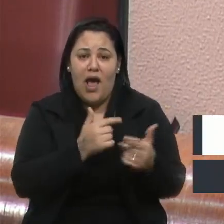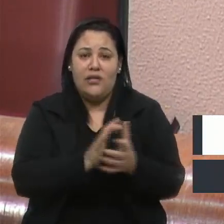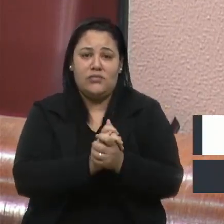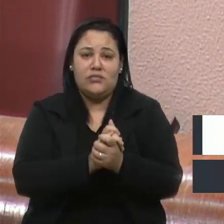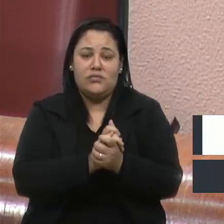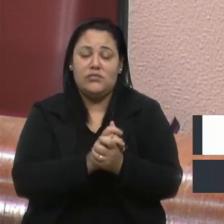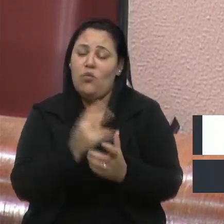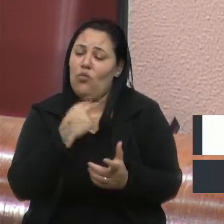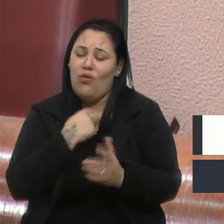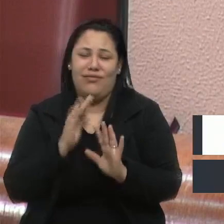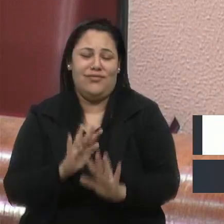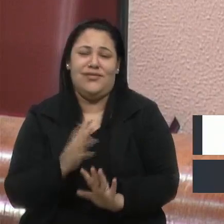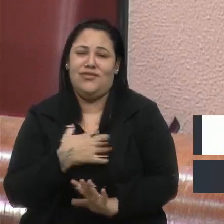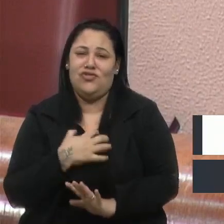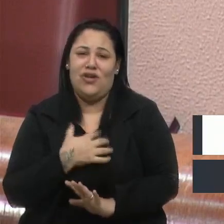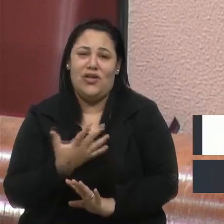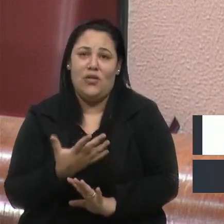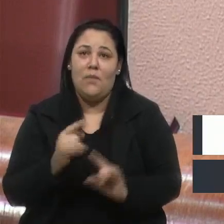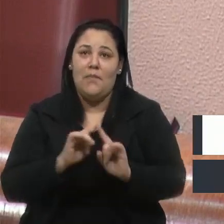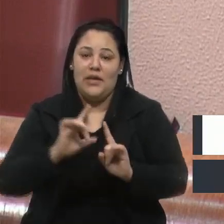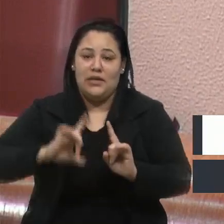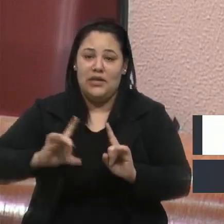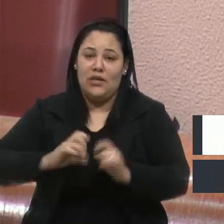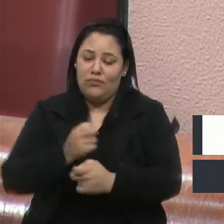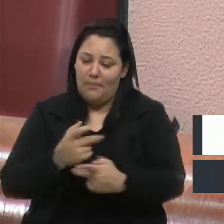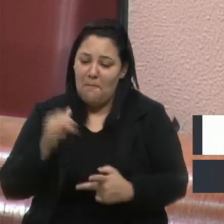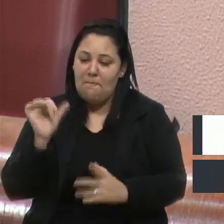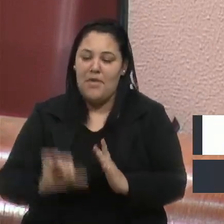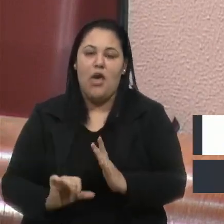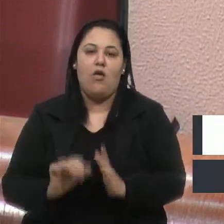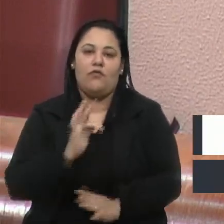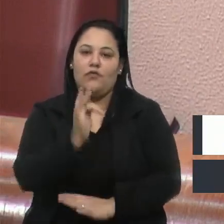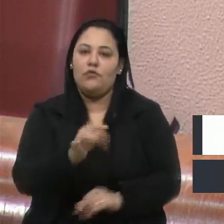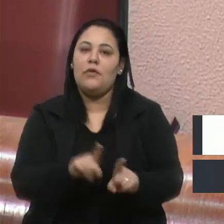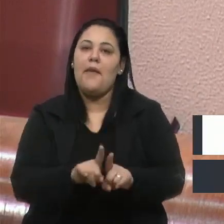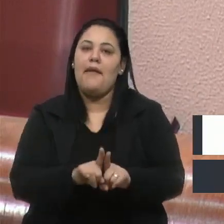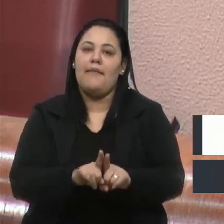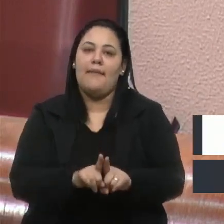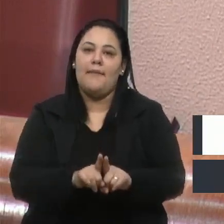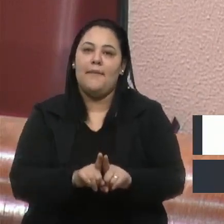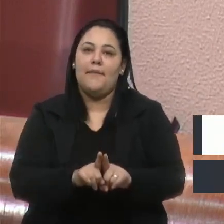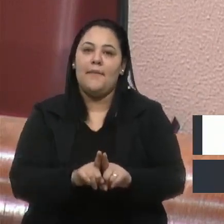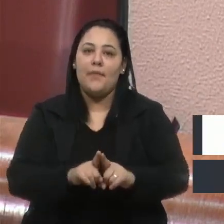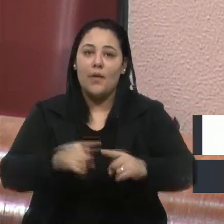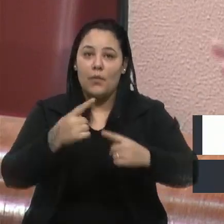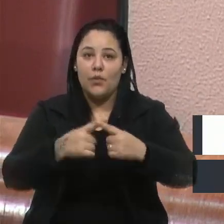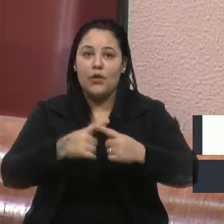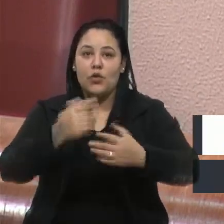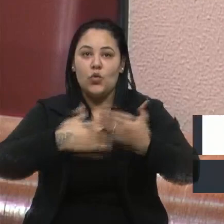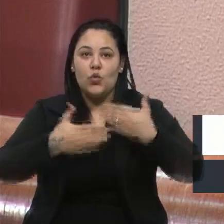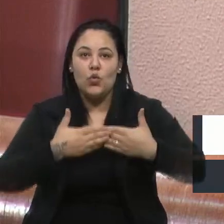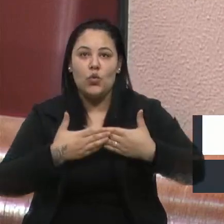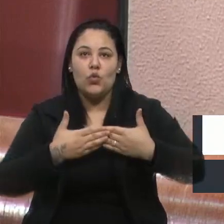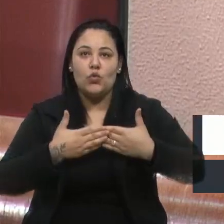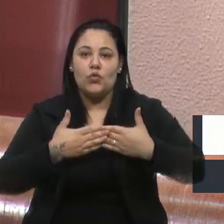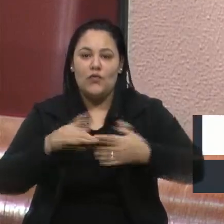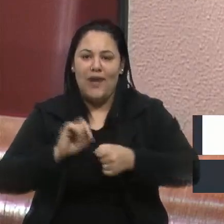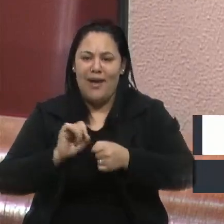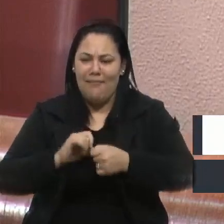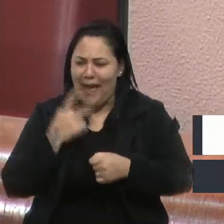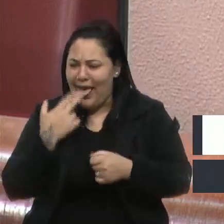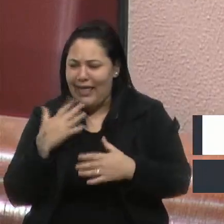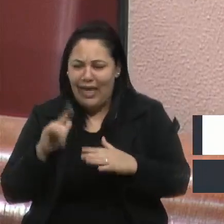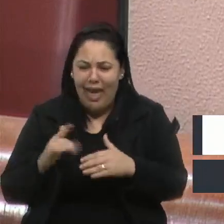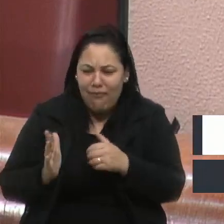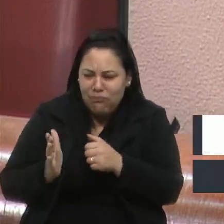deixar assim, só que tem coisa pior pela frente, vereador Schalco. Tem coisa pior, que tudo parece que se faz às escuras. Além de vender